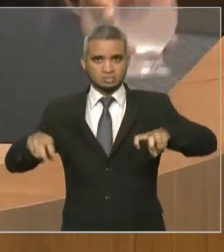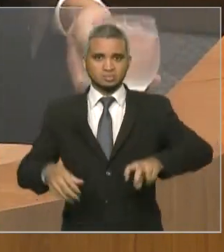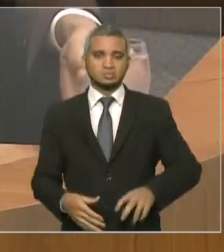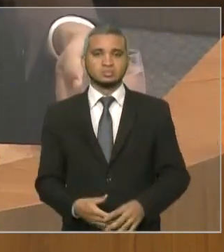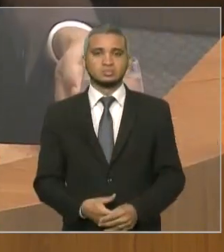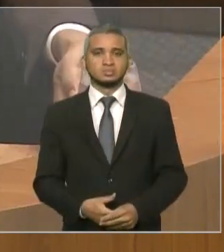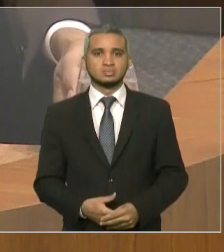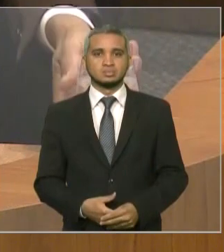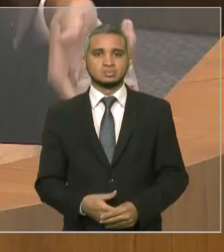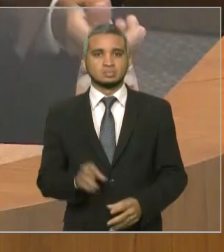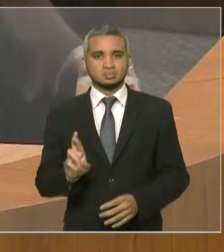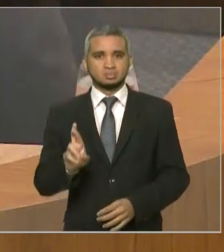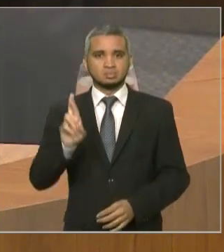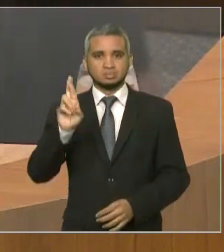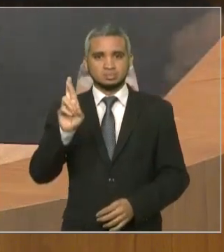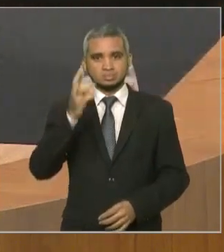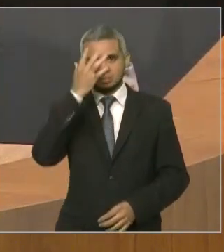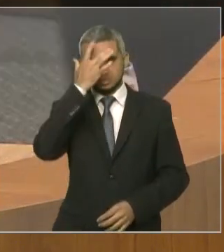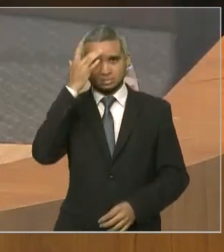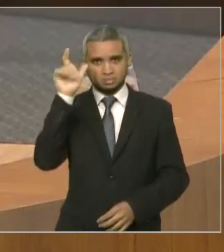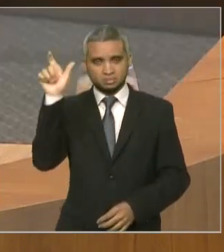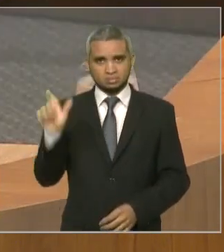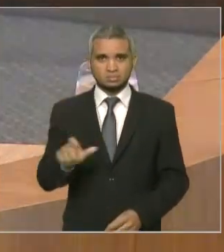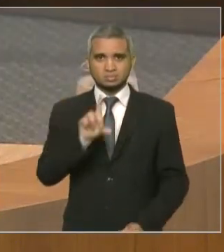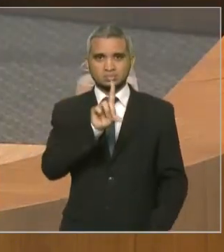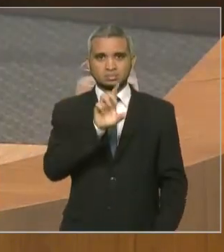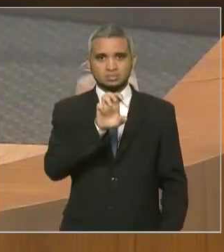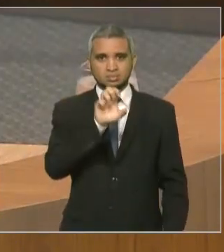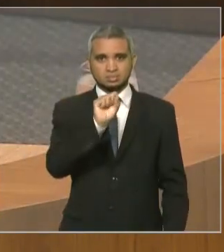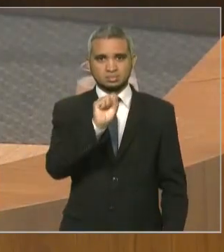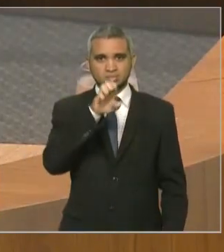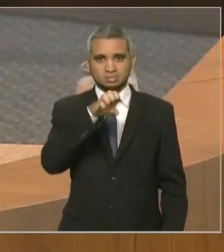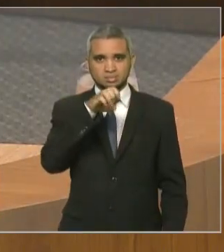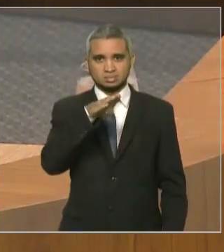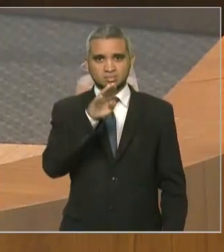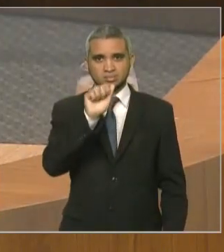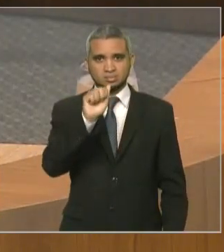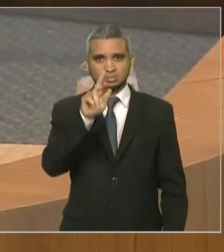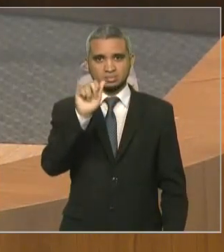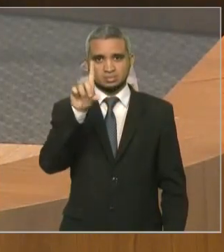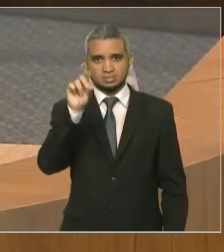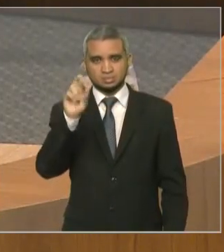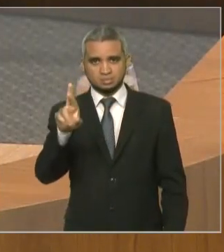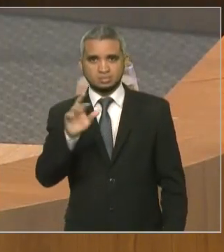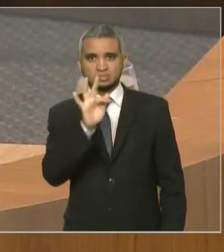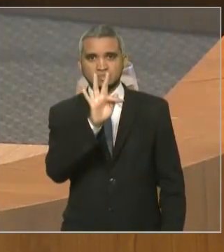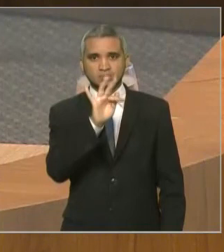a pessoa do desembargador Figueiredo, presidente do Tribunal de Justiça.